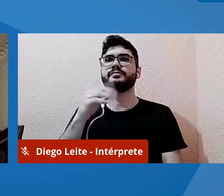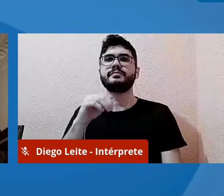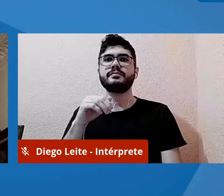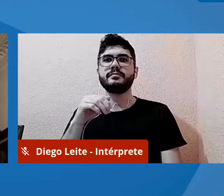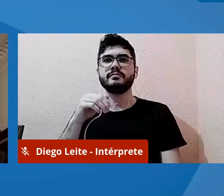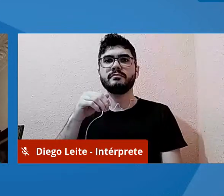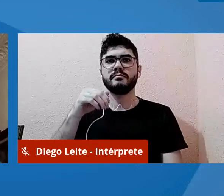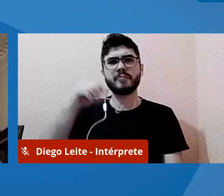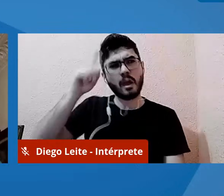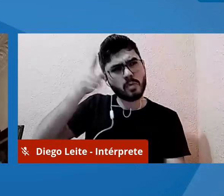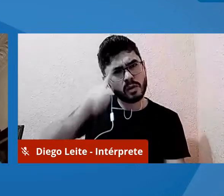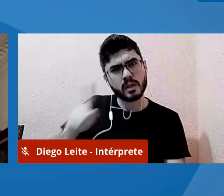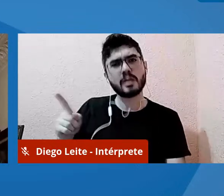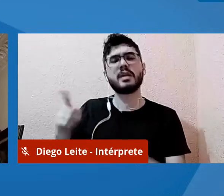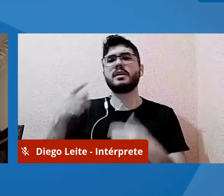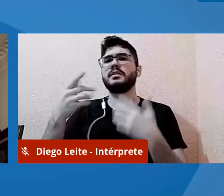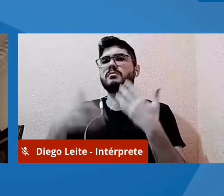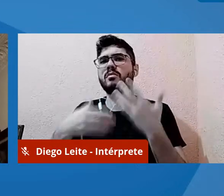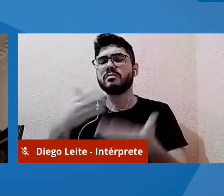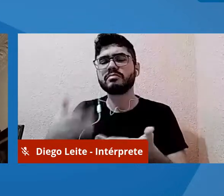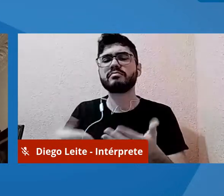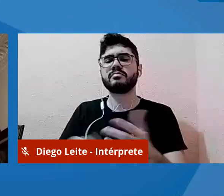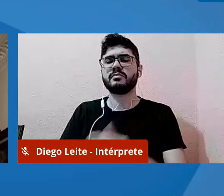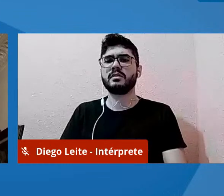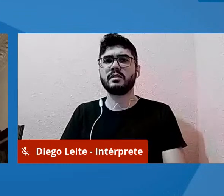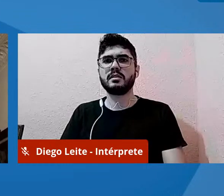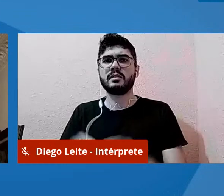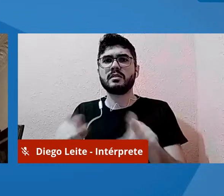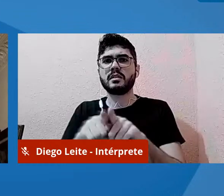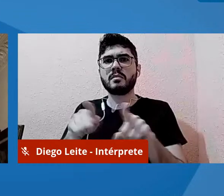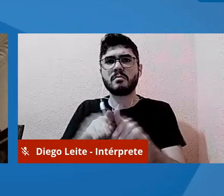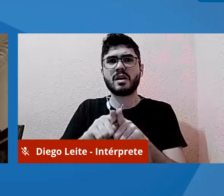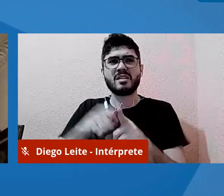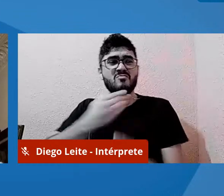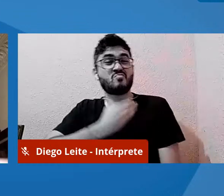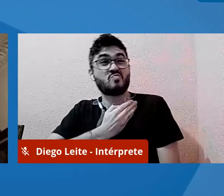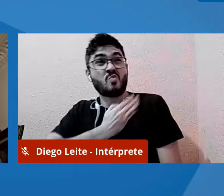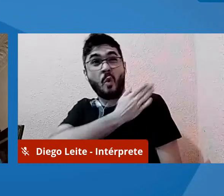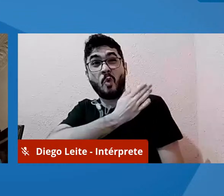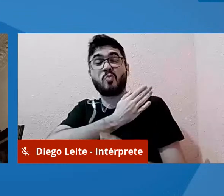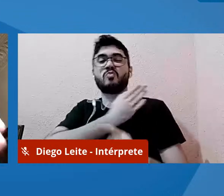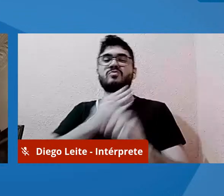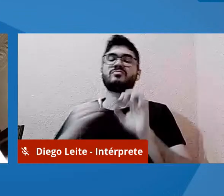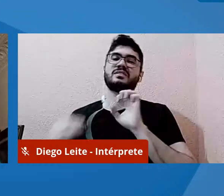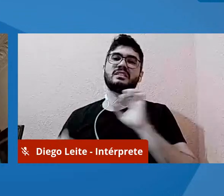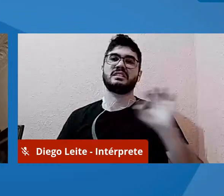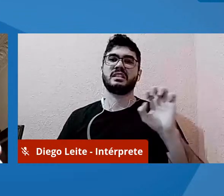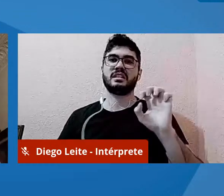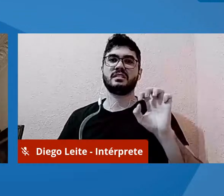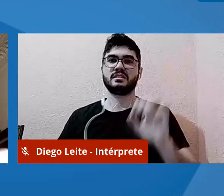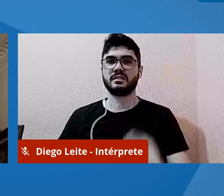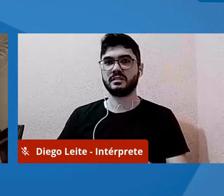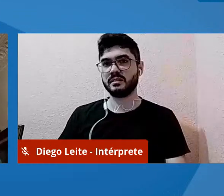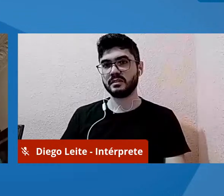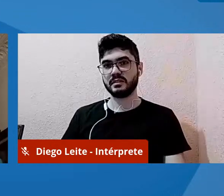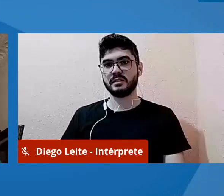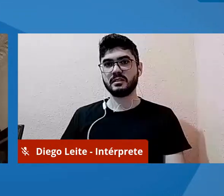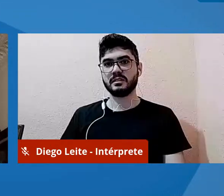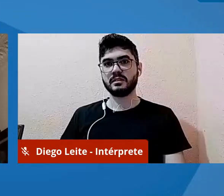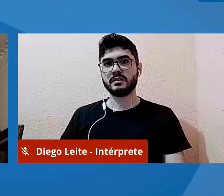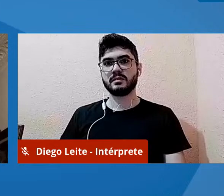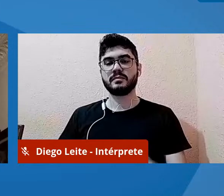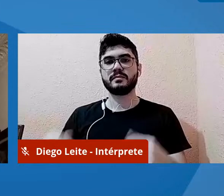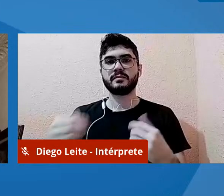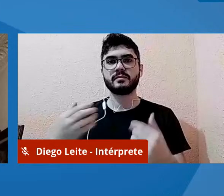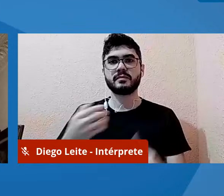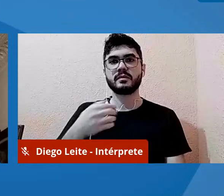chefe, tudo isso é. E o ódio à esquerda. Né? No caso brasileiro, mais Estados Unidos